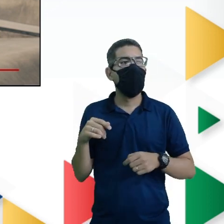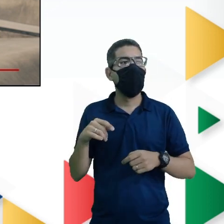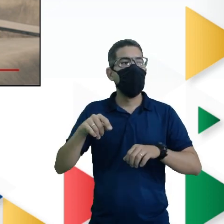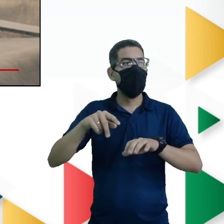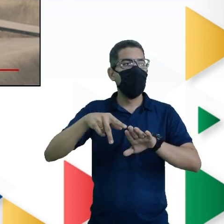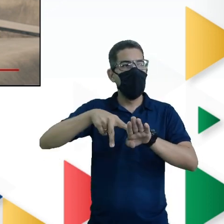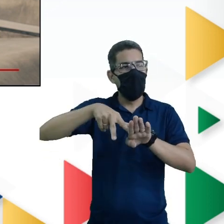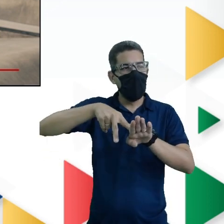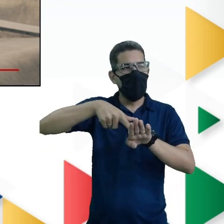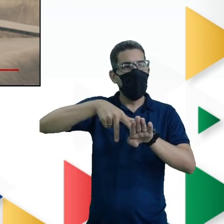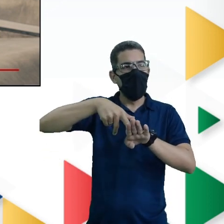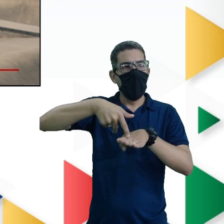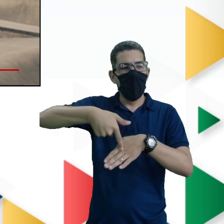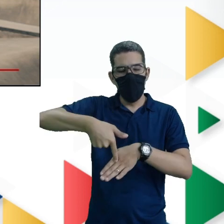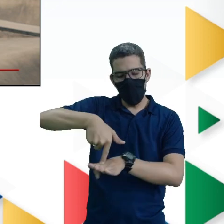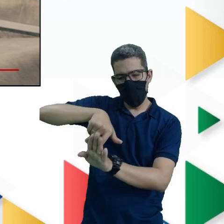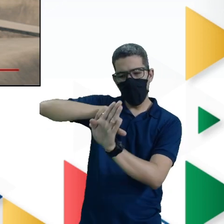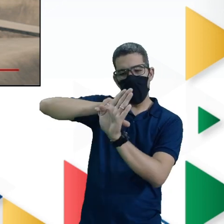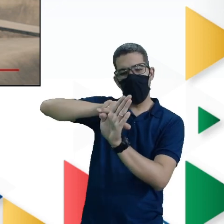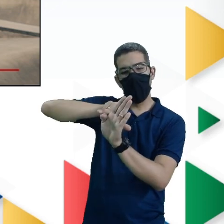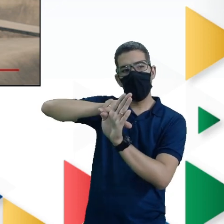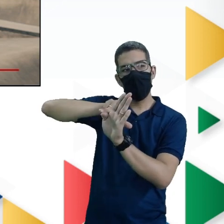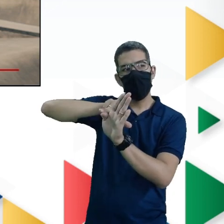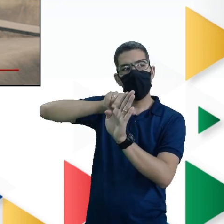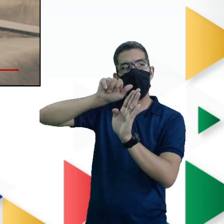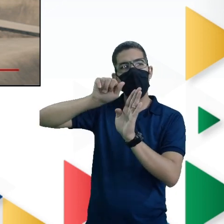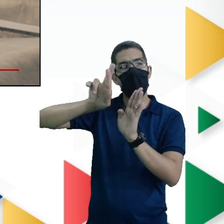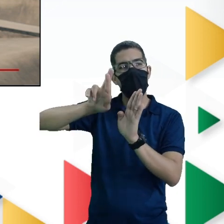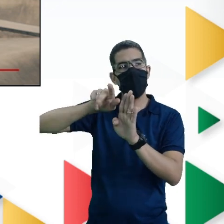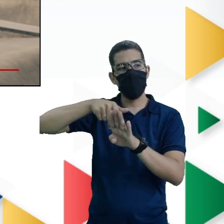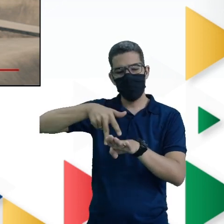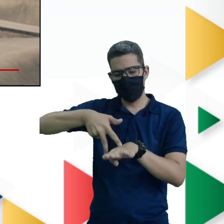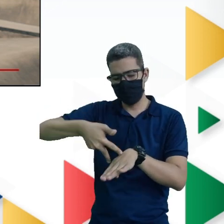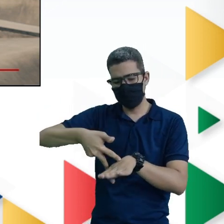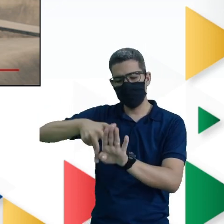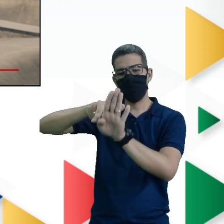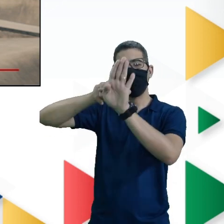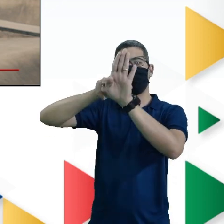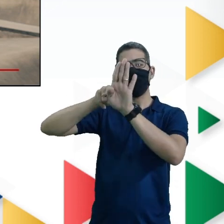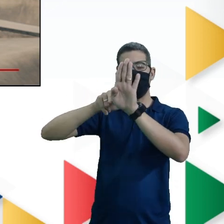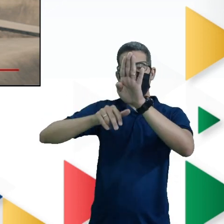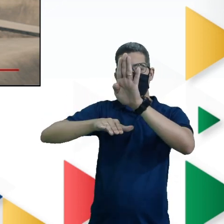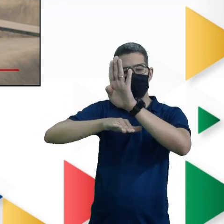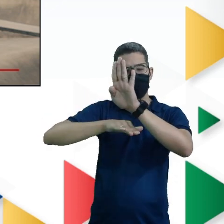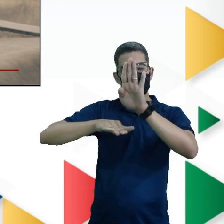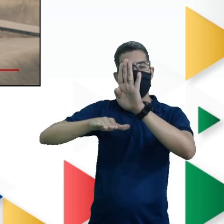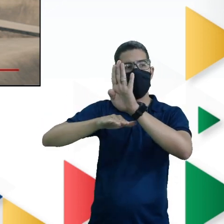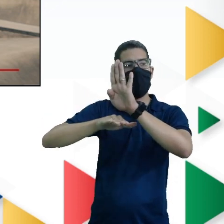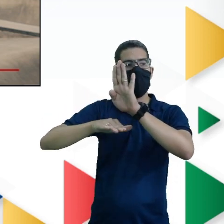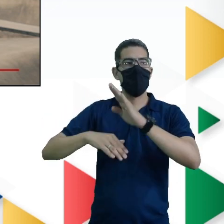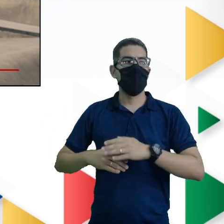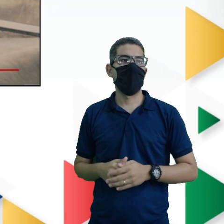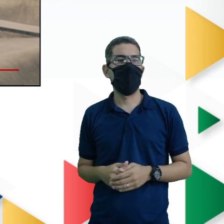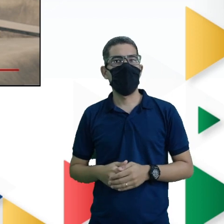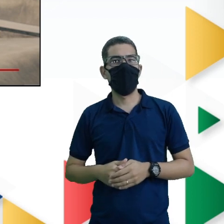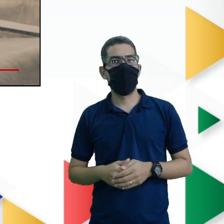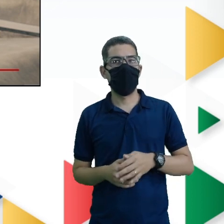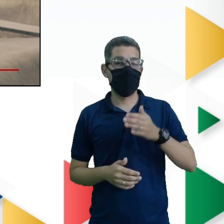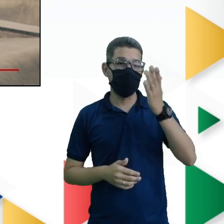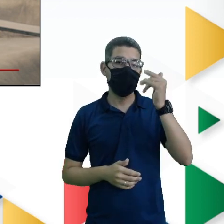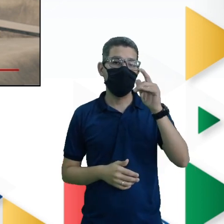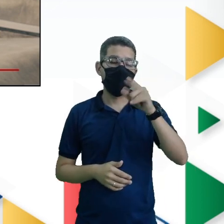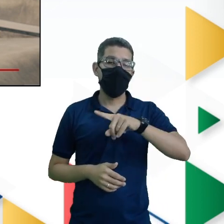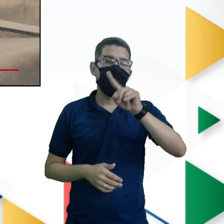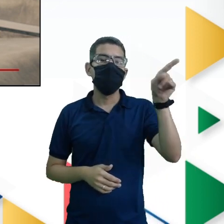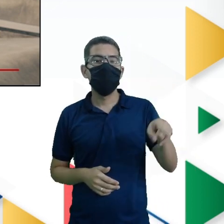só que agora ele está no ar, ele está flutuando por um determinado tempo. Então é claro que eu vou falar de